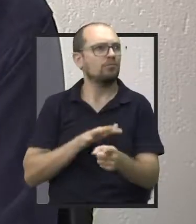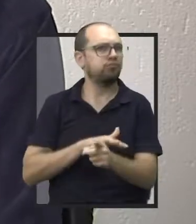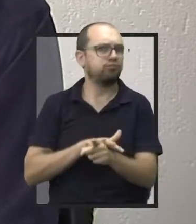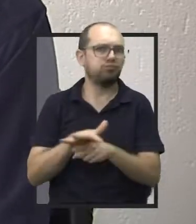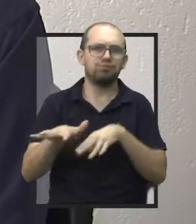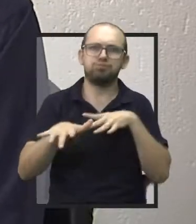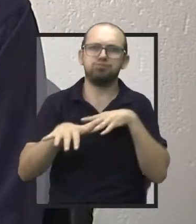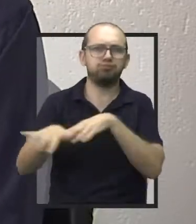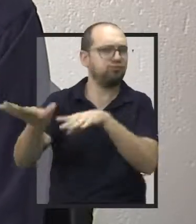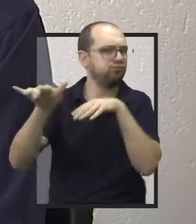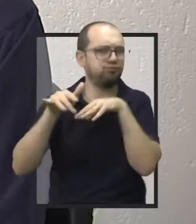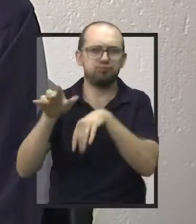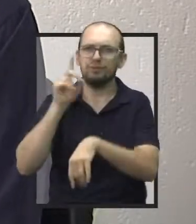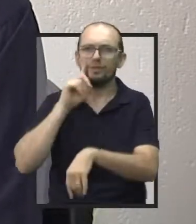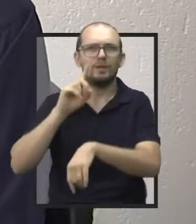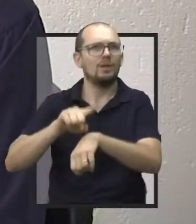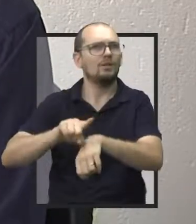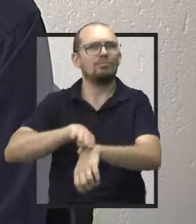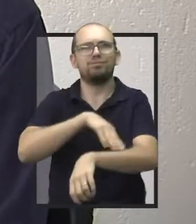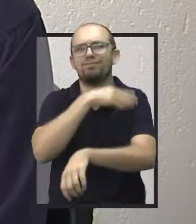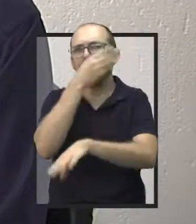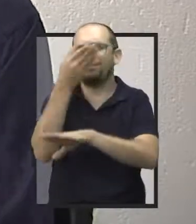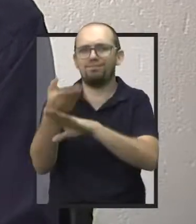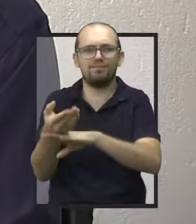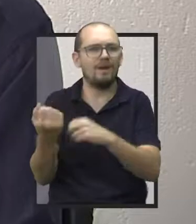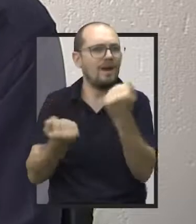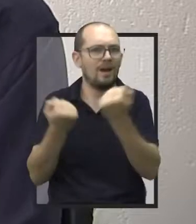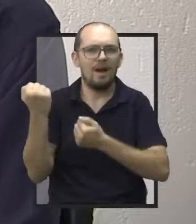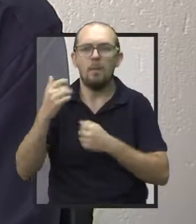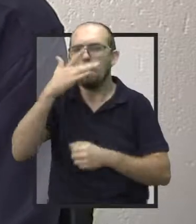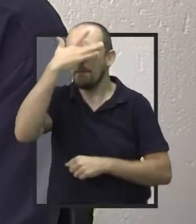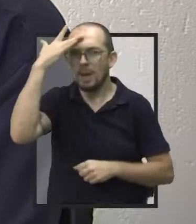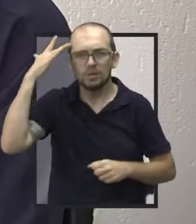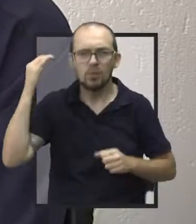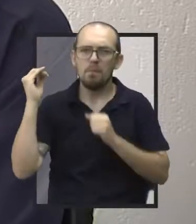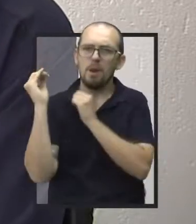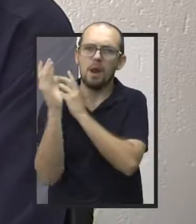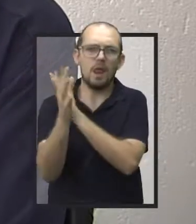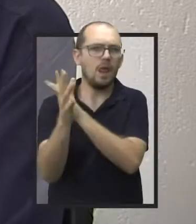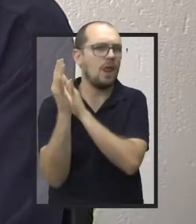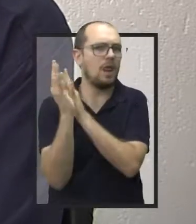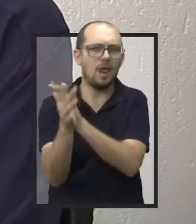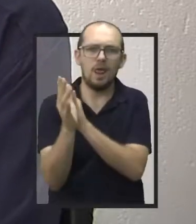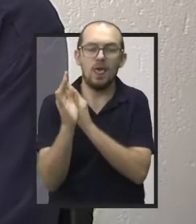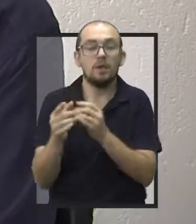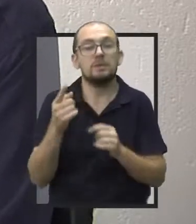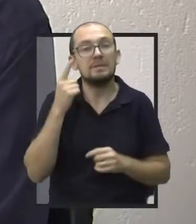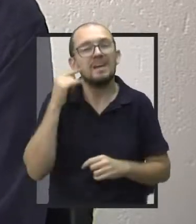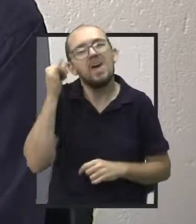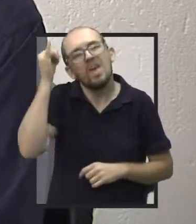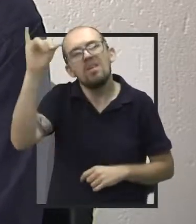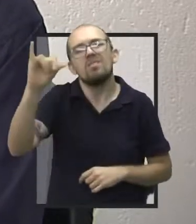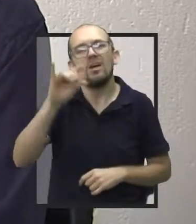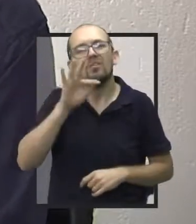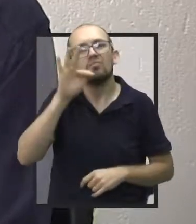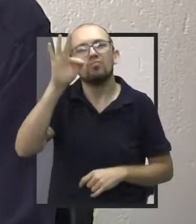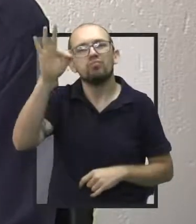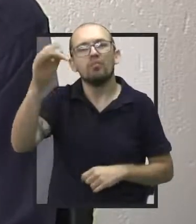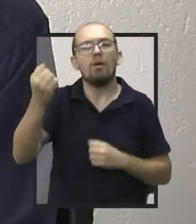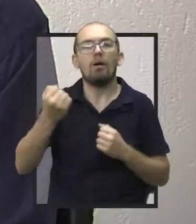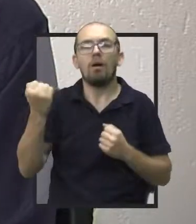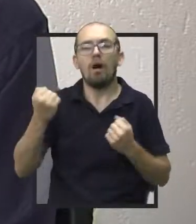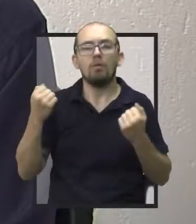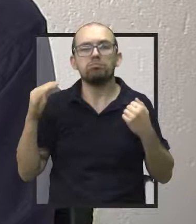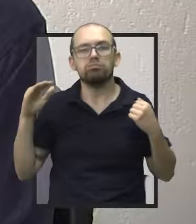grande o o tráfego de veículos também é intenso para evitar lhe problemas futuros como atropelamento essas coisas